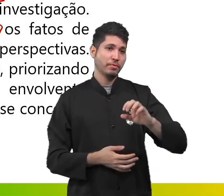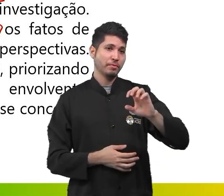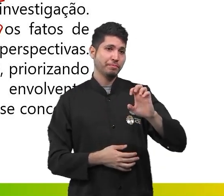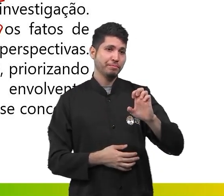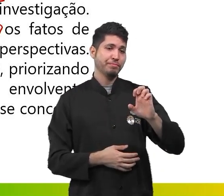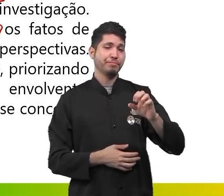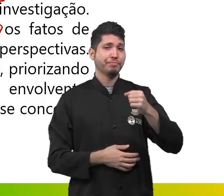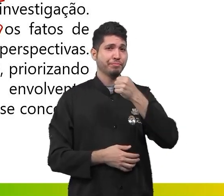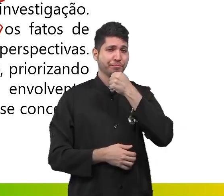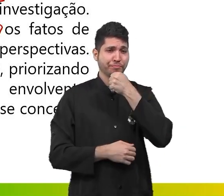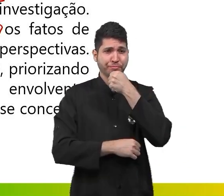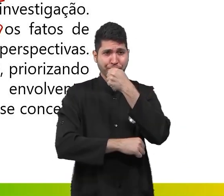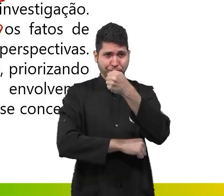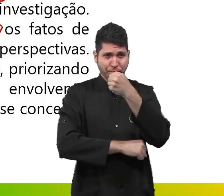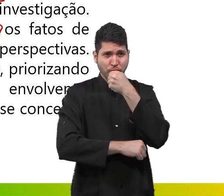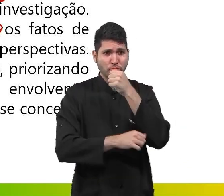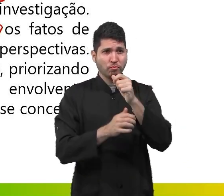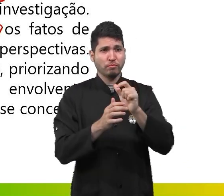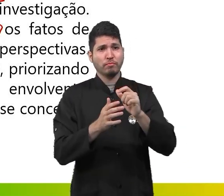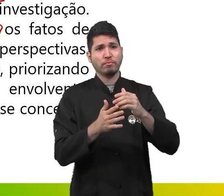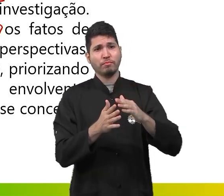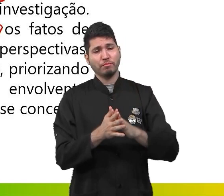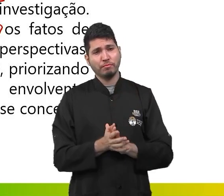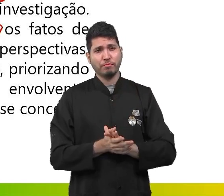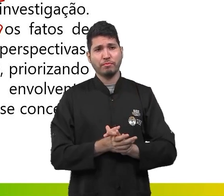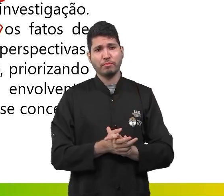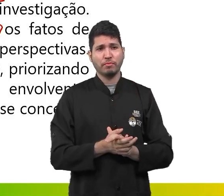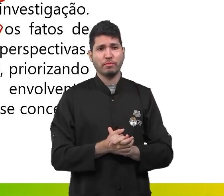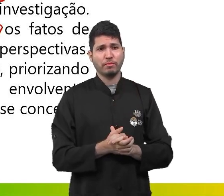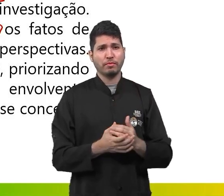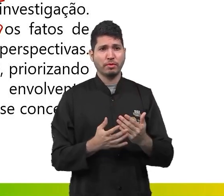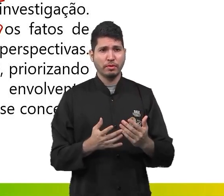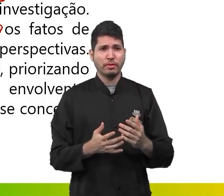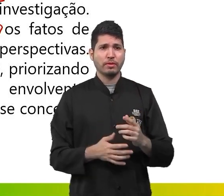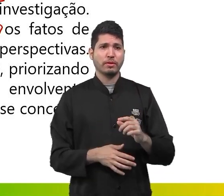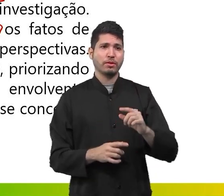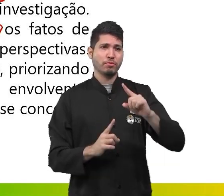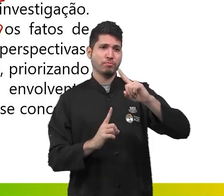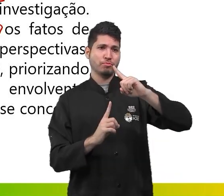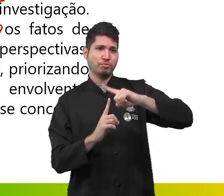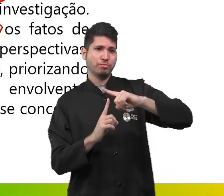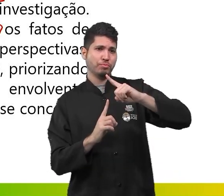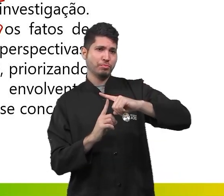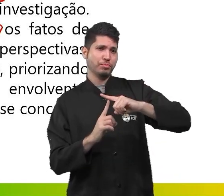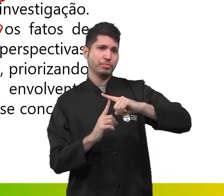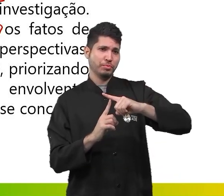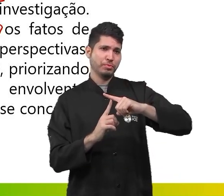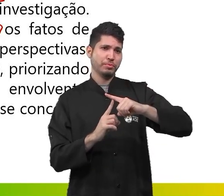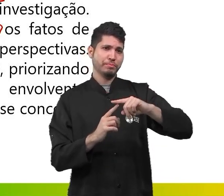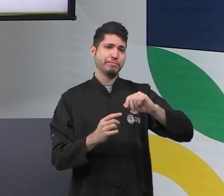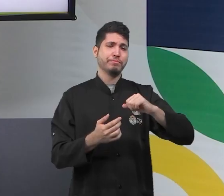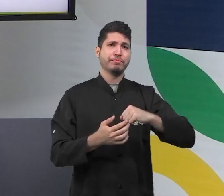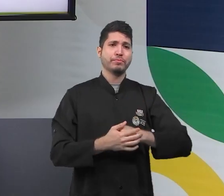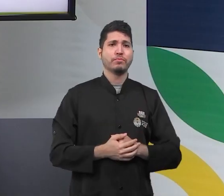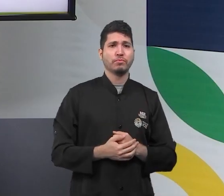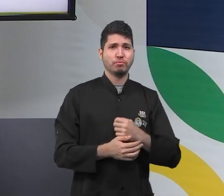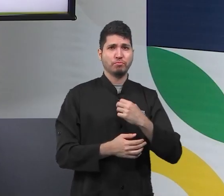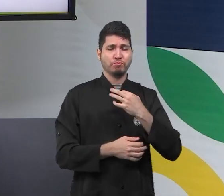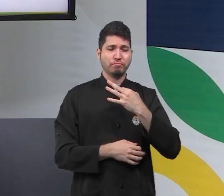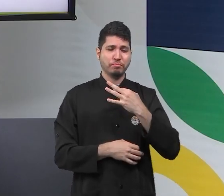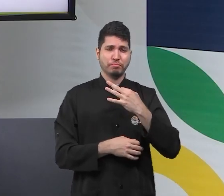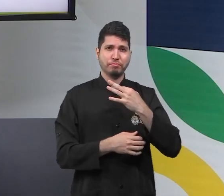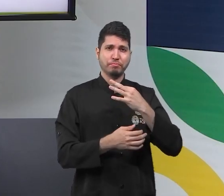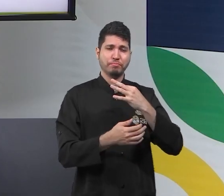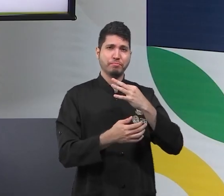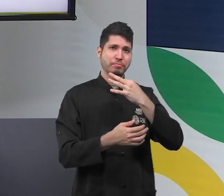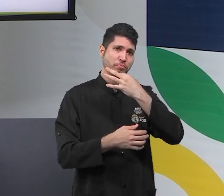requer, não, ela requer investigação. Então, realmente, aí a nossa resposta, letra A, ficou fácil, porque as outras estão dando aí